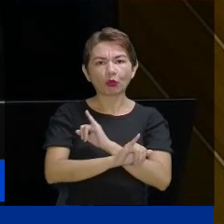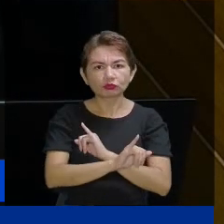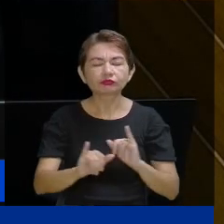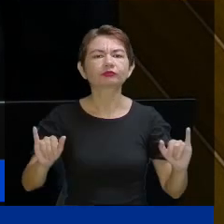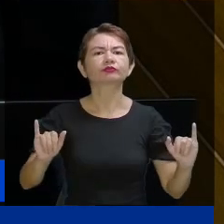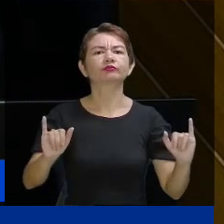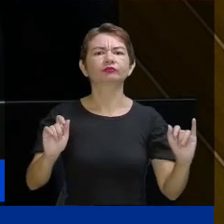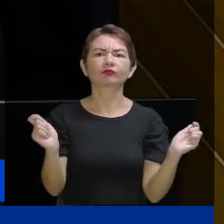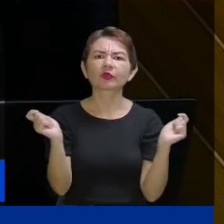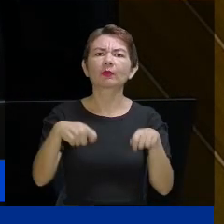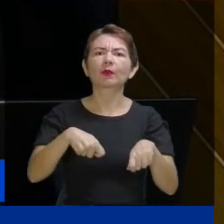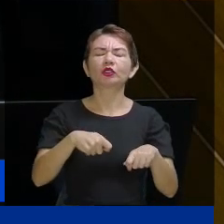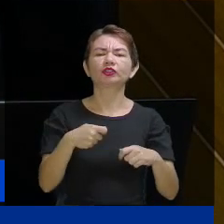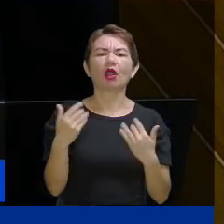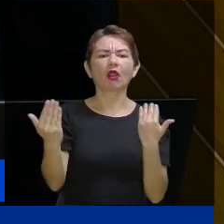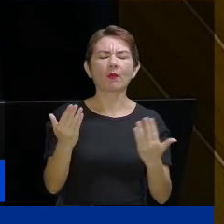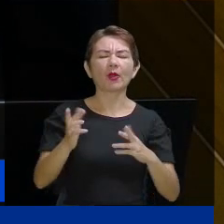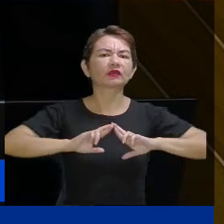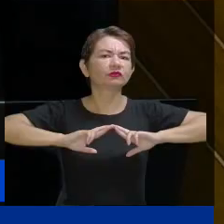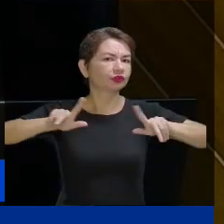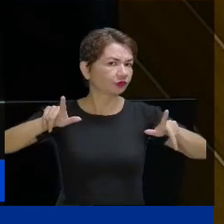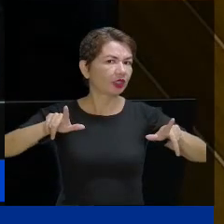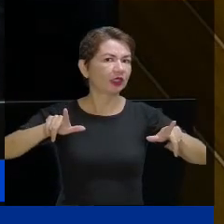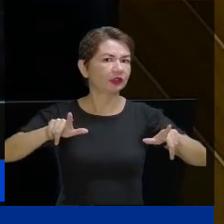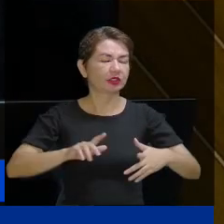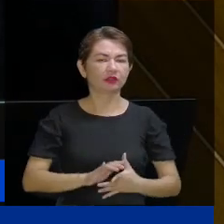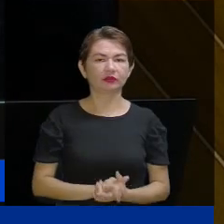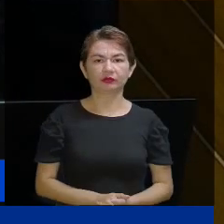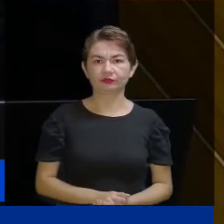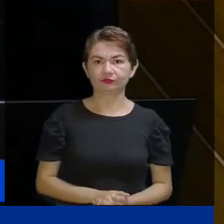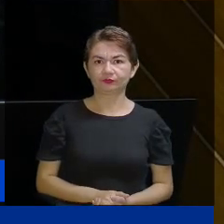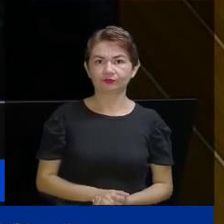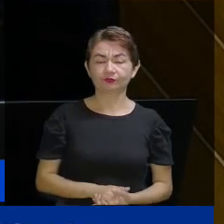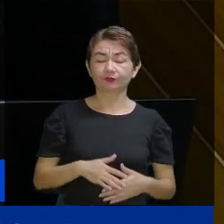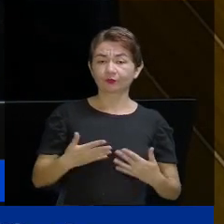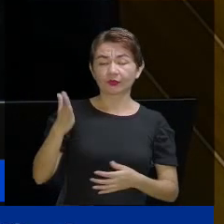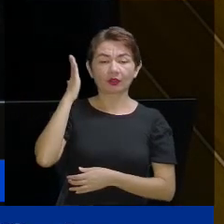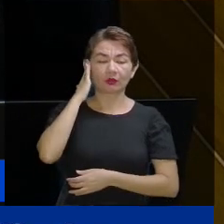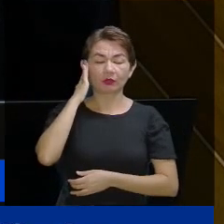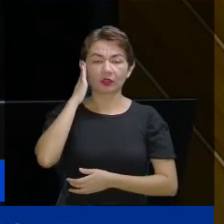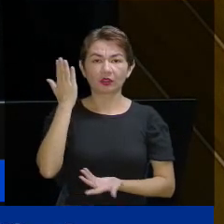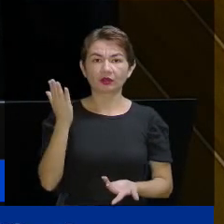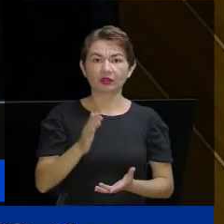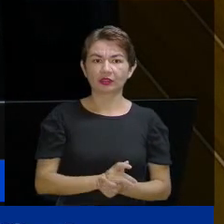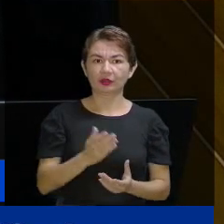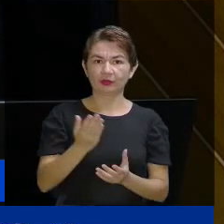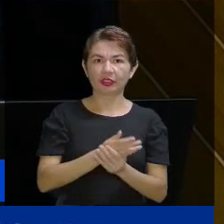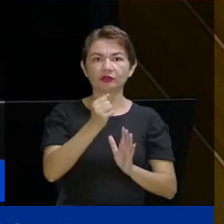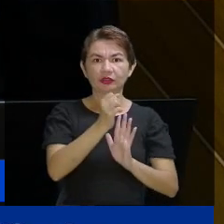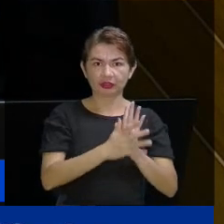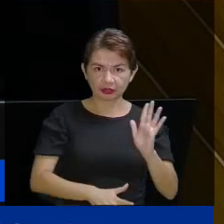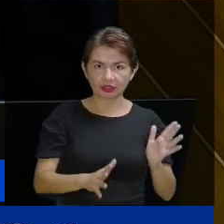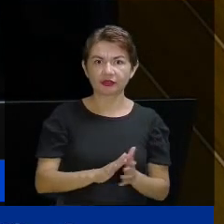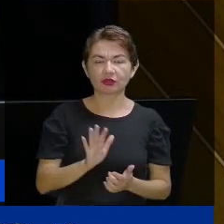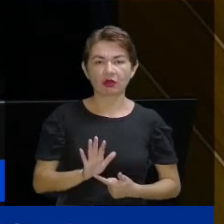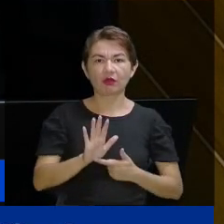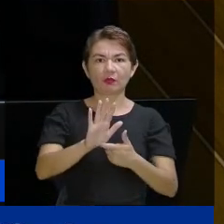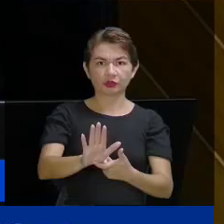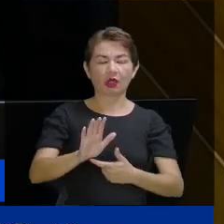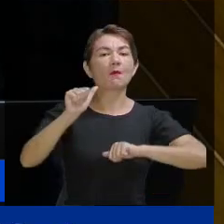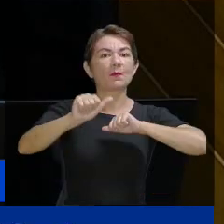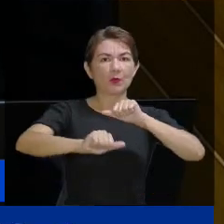a distinção do caso concreto em relação à jurisprudência? Por entender que os aclaratórios se